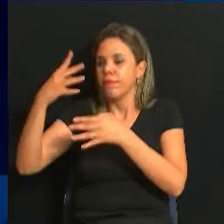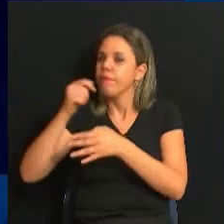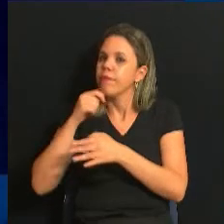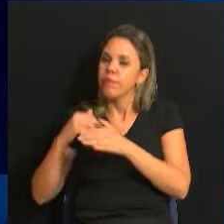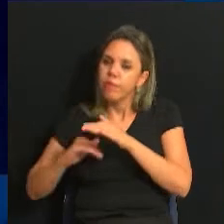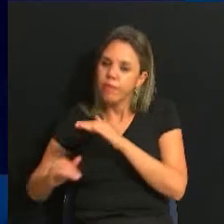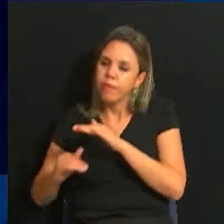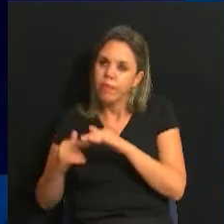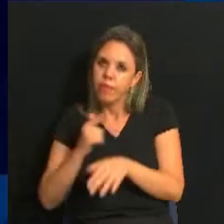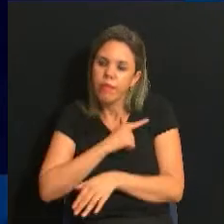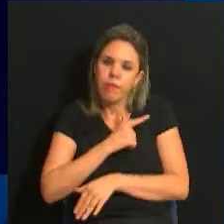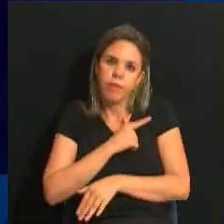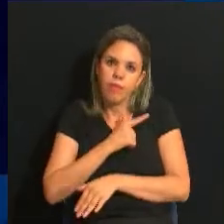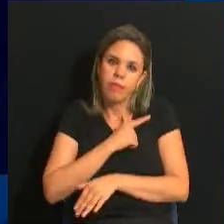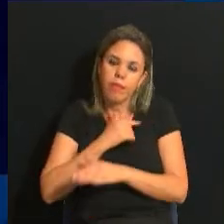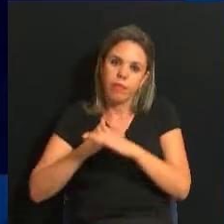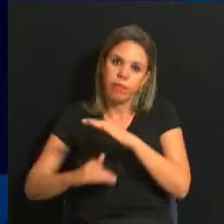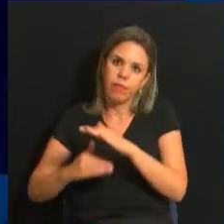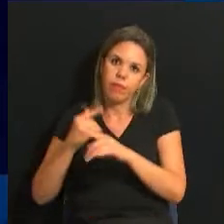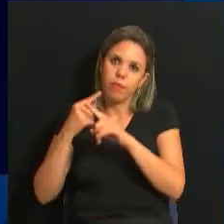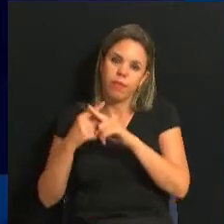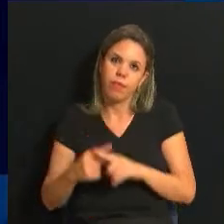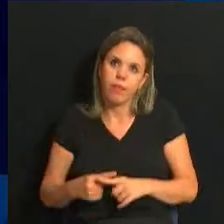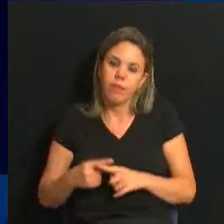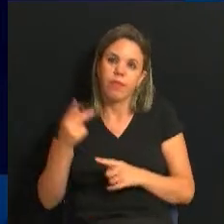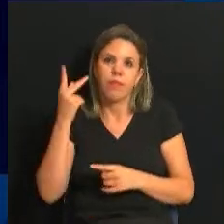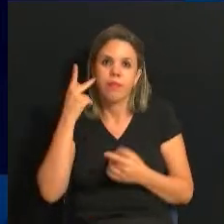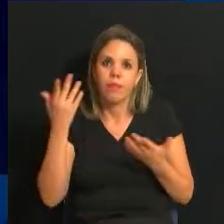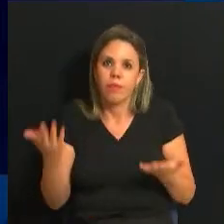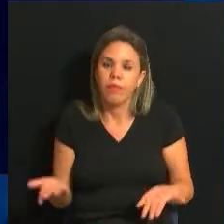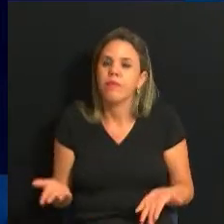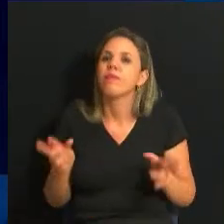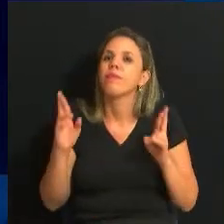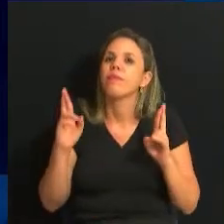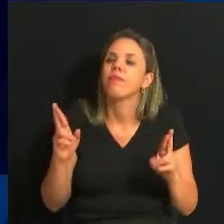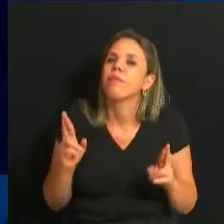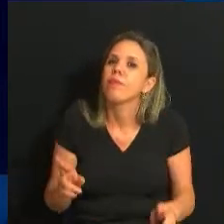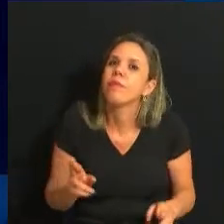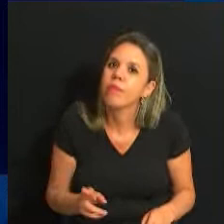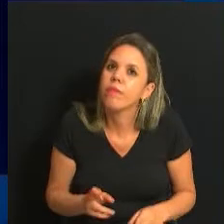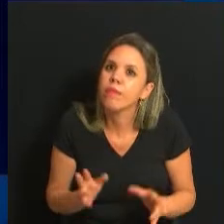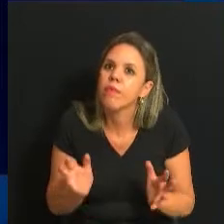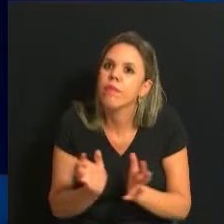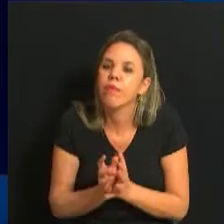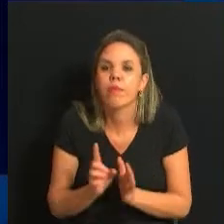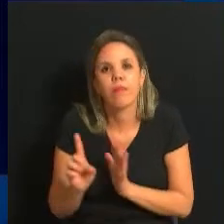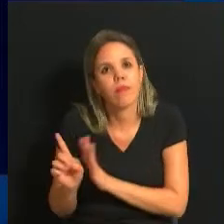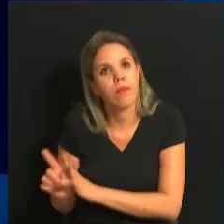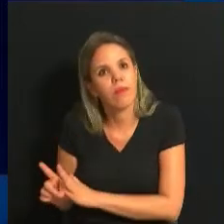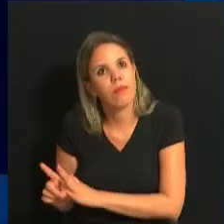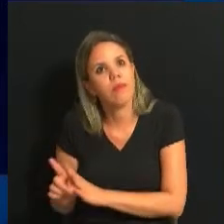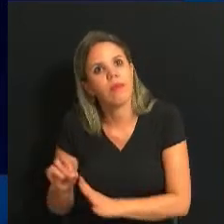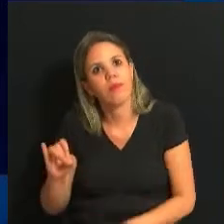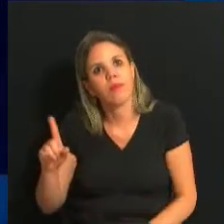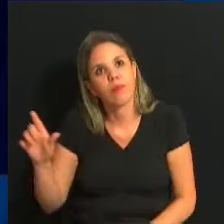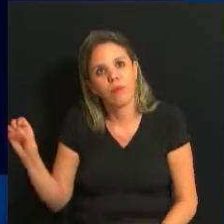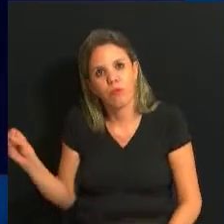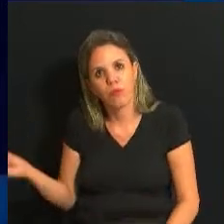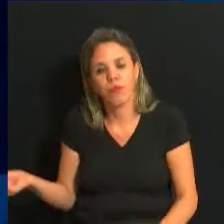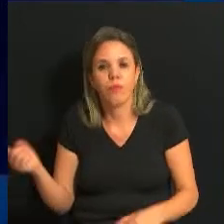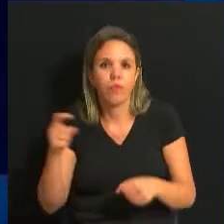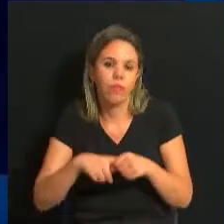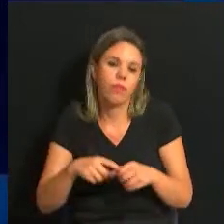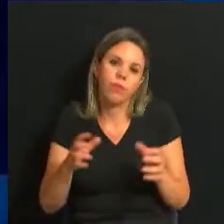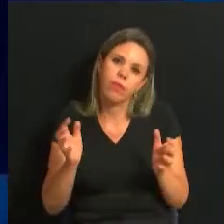de rebaixamento do Campeonato Paulista, e aí fica a expectativa para o lateral direito Diogo Matheus retornar à